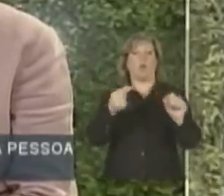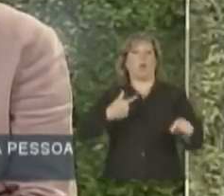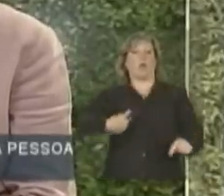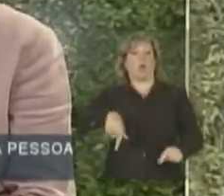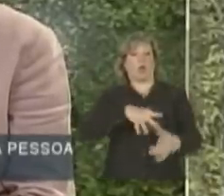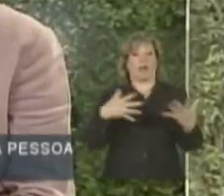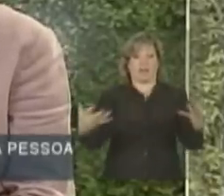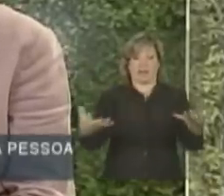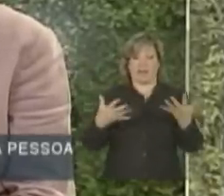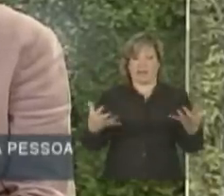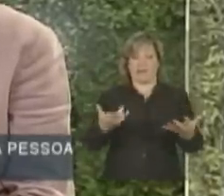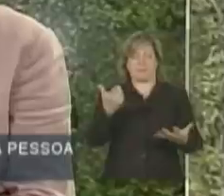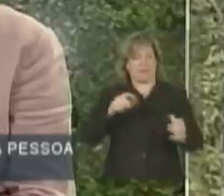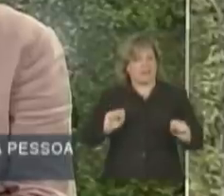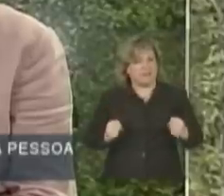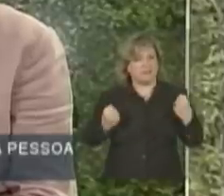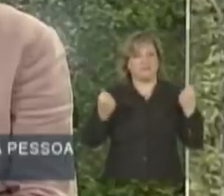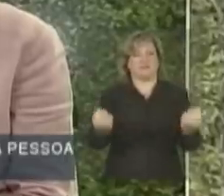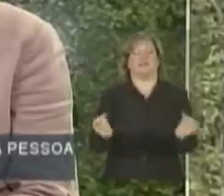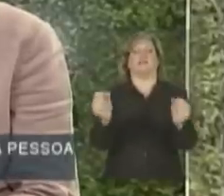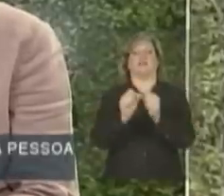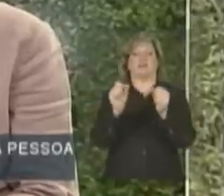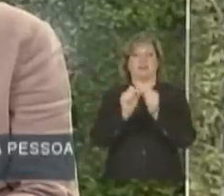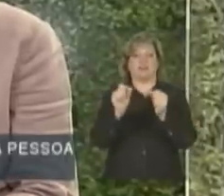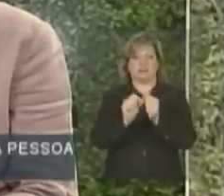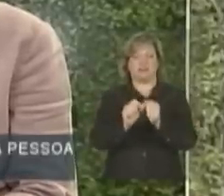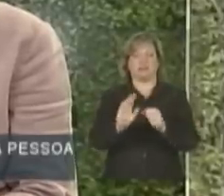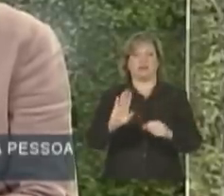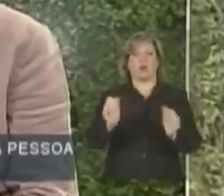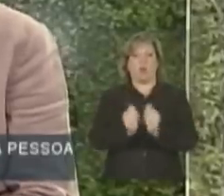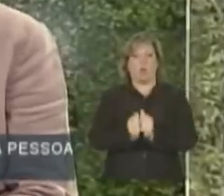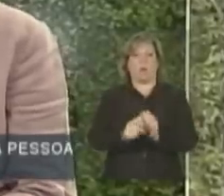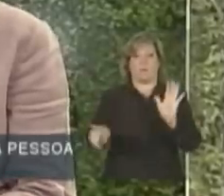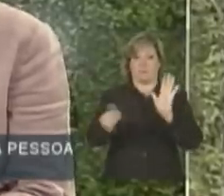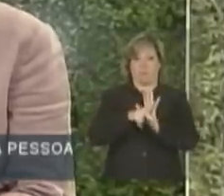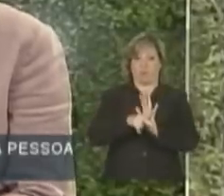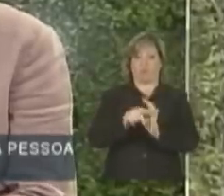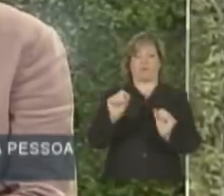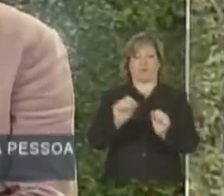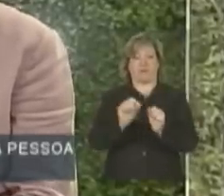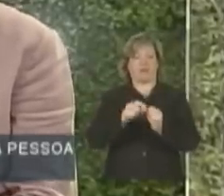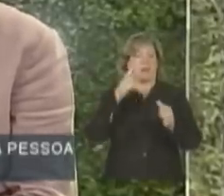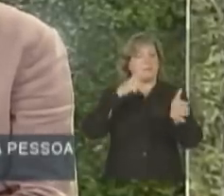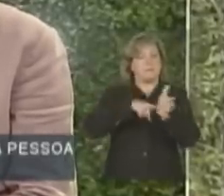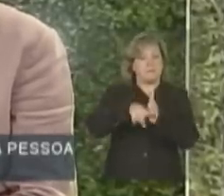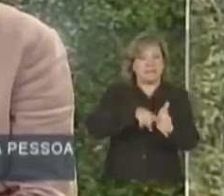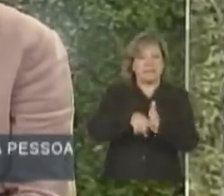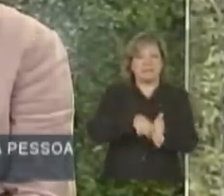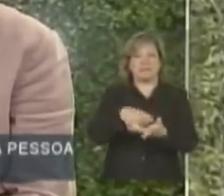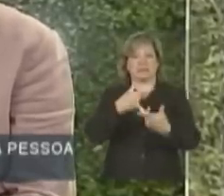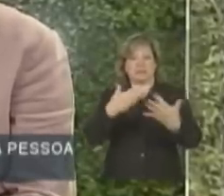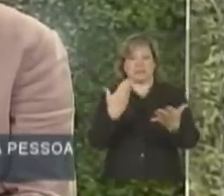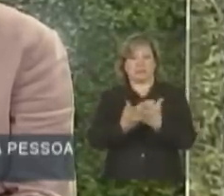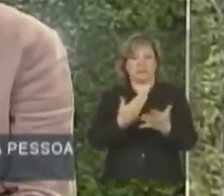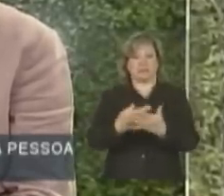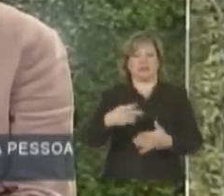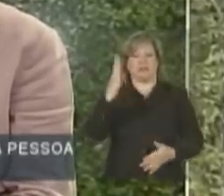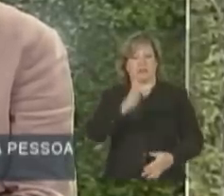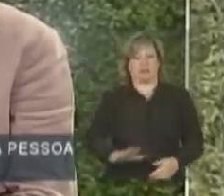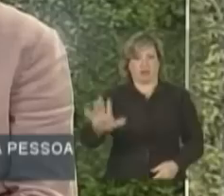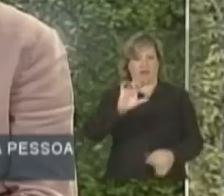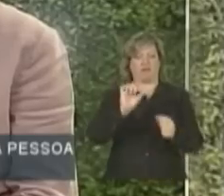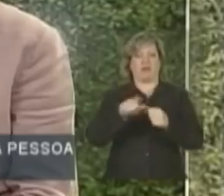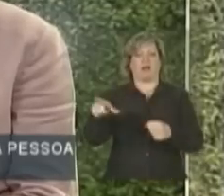queremos mais dedicadamente produzir através de uma produção própria da pesquisa nacional, desencadeada pelo Ministério de